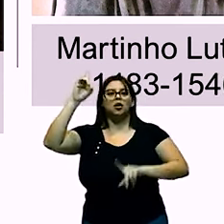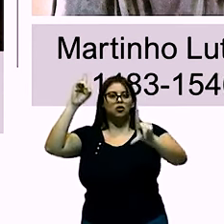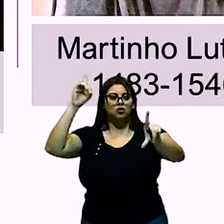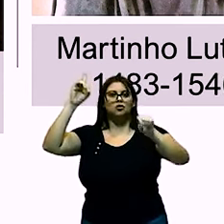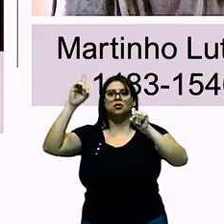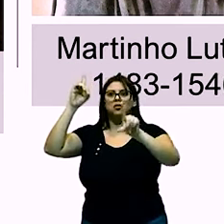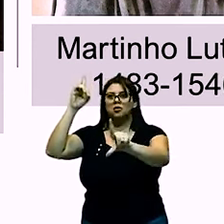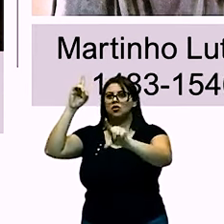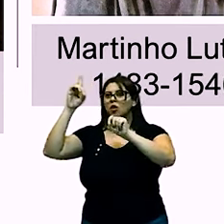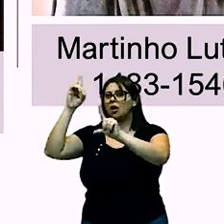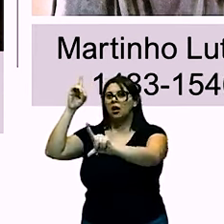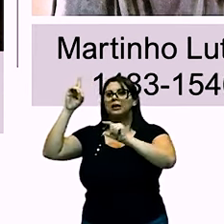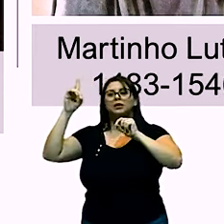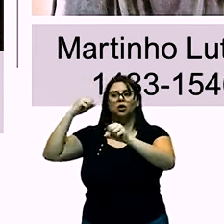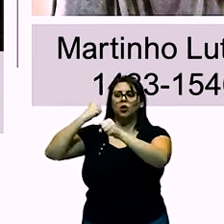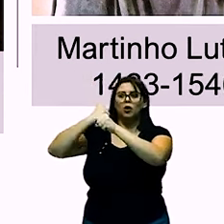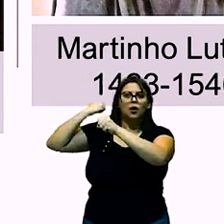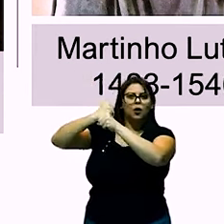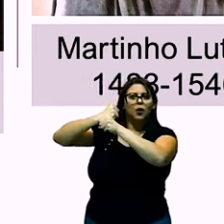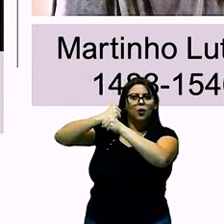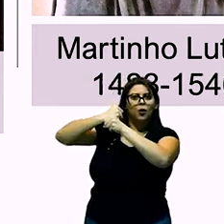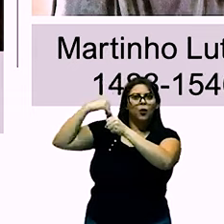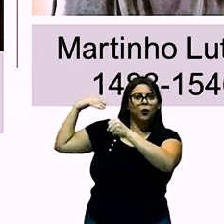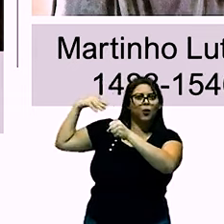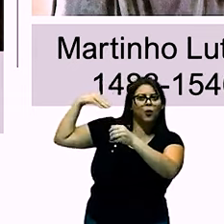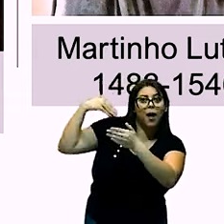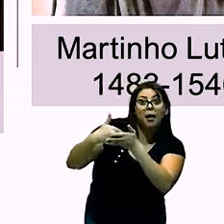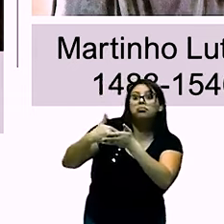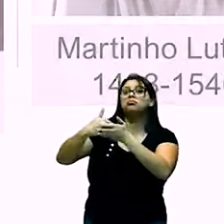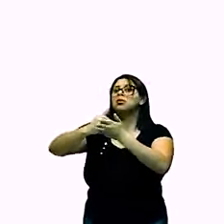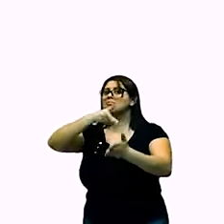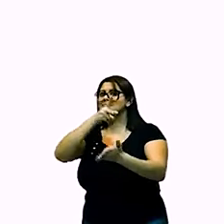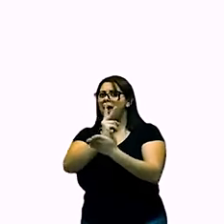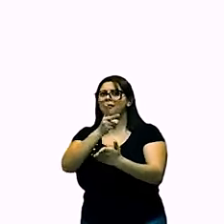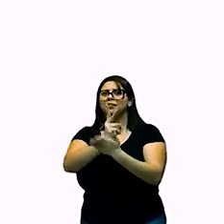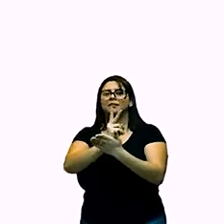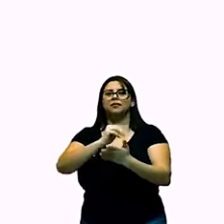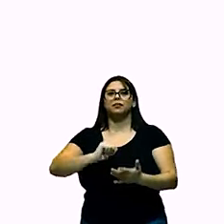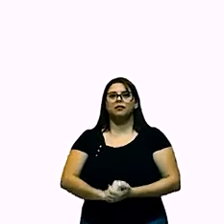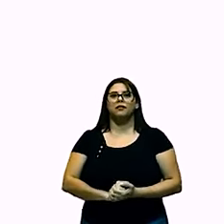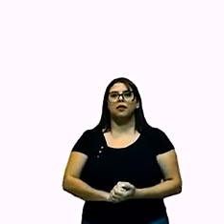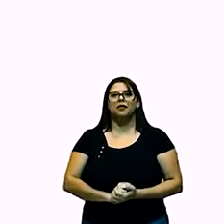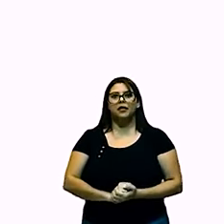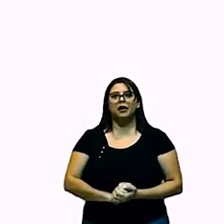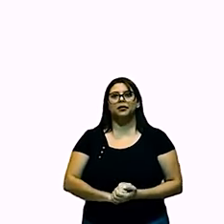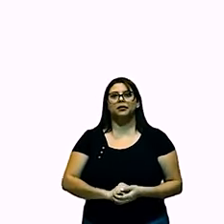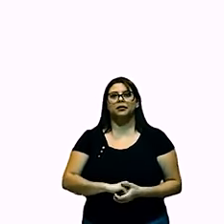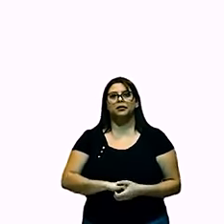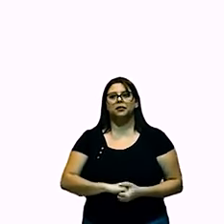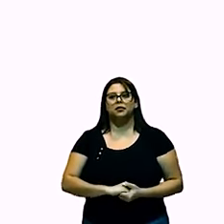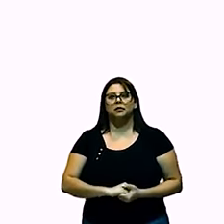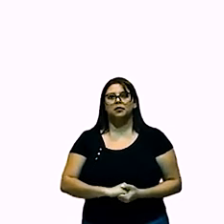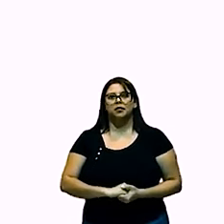Em todas as épocas, Deus tem os seus. Então vamos falar sobre os 5 pilares da reforma. E